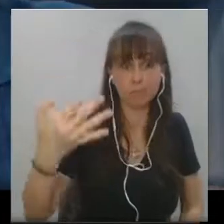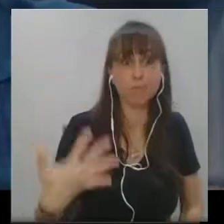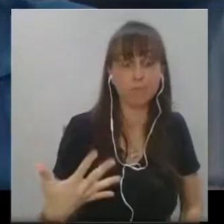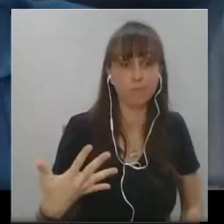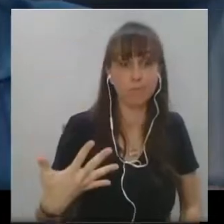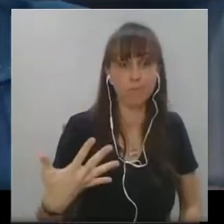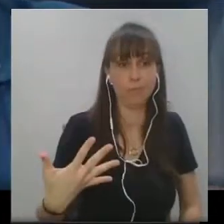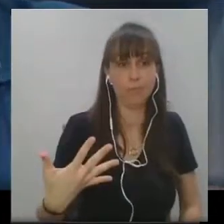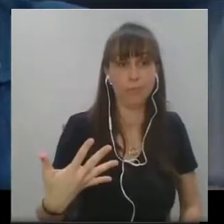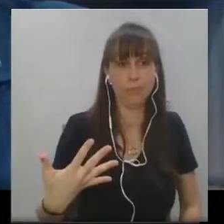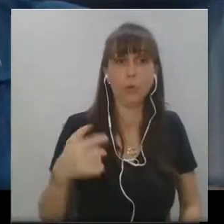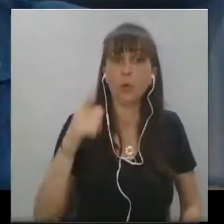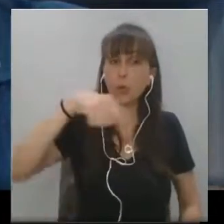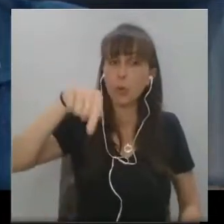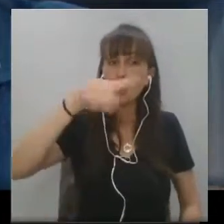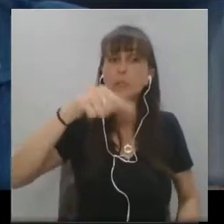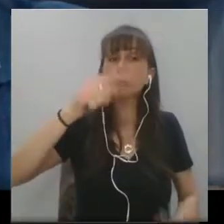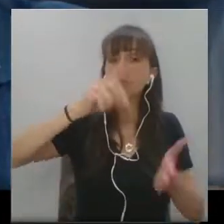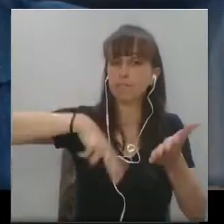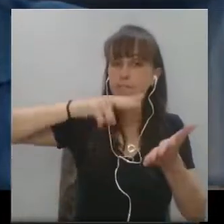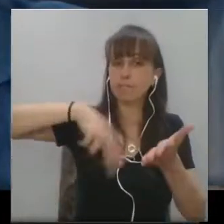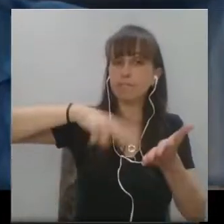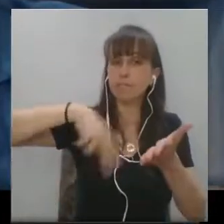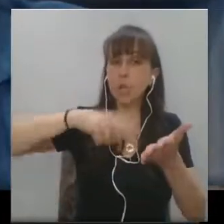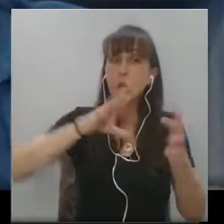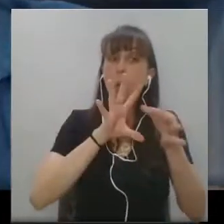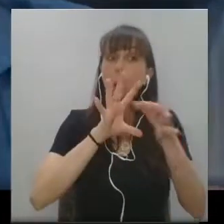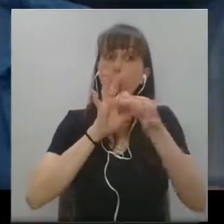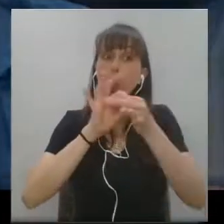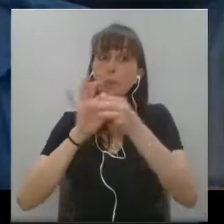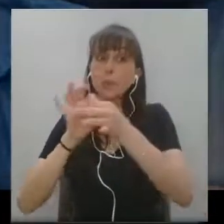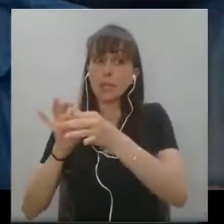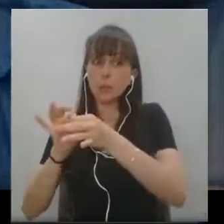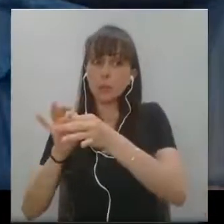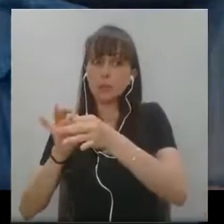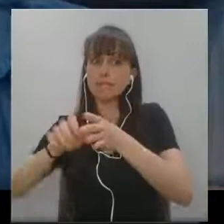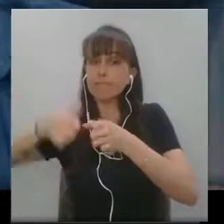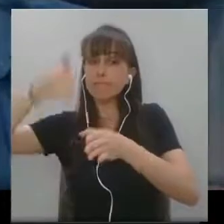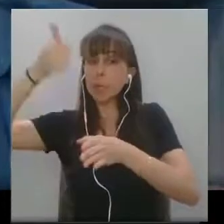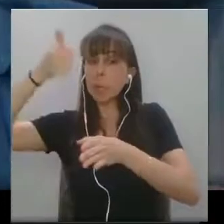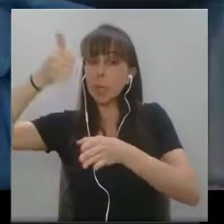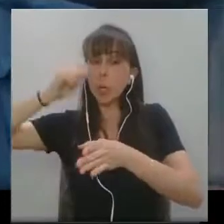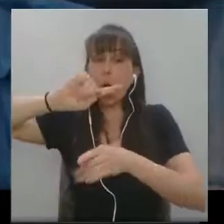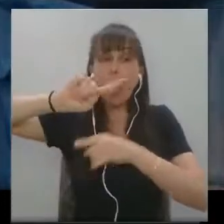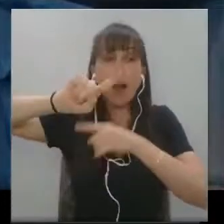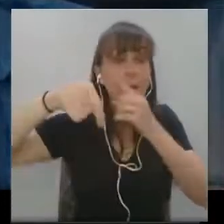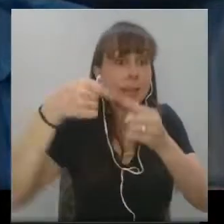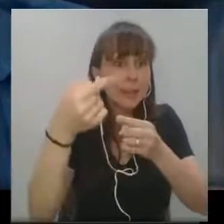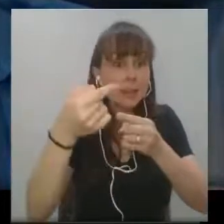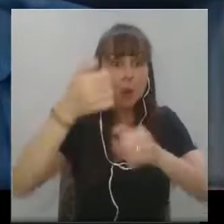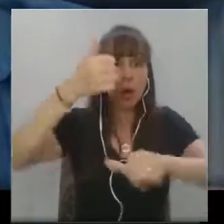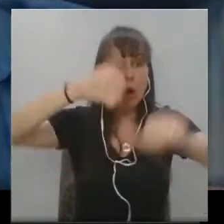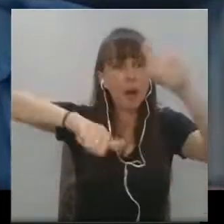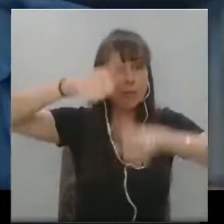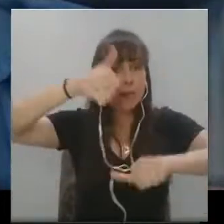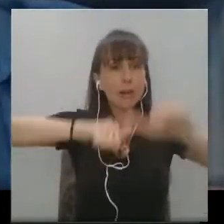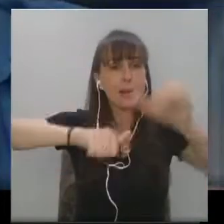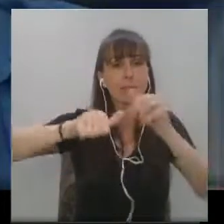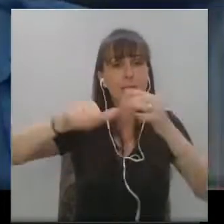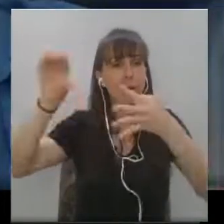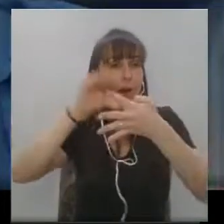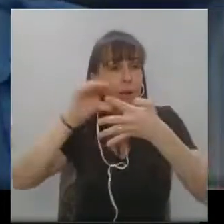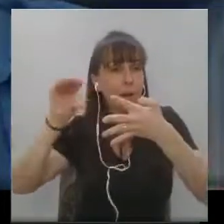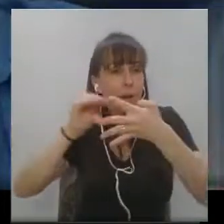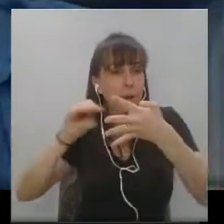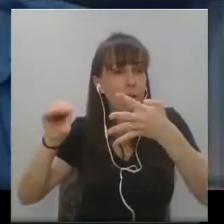obra. Você lê, para entender o contexto, depois analisa a obra, em termos de capítulos e